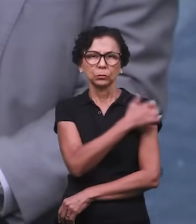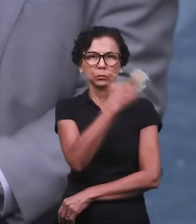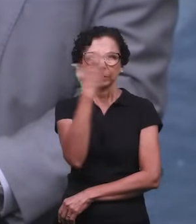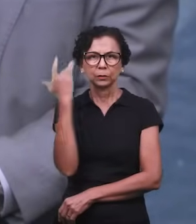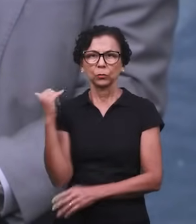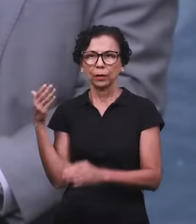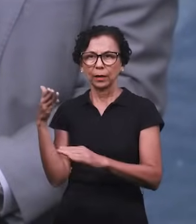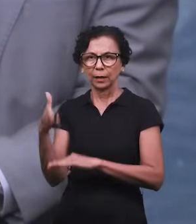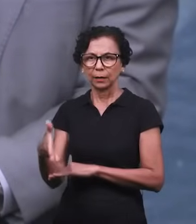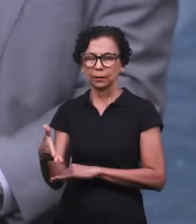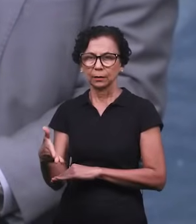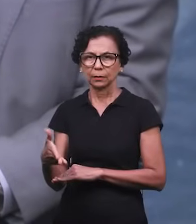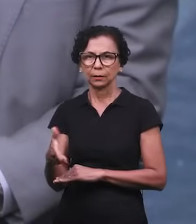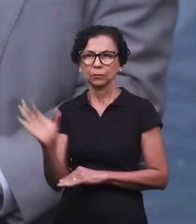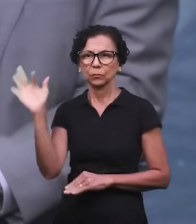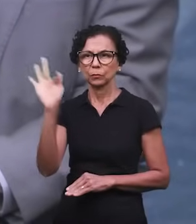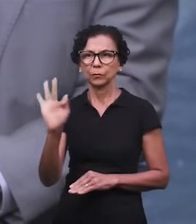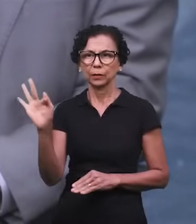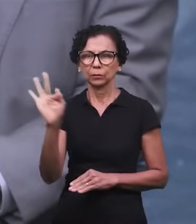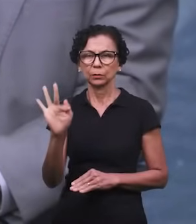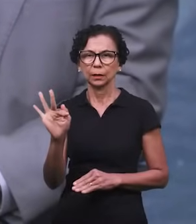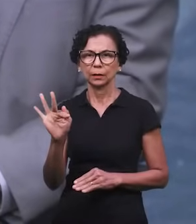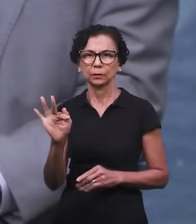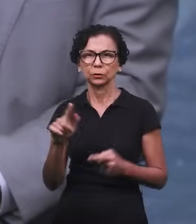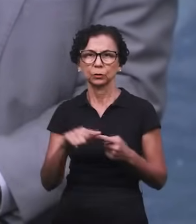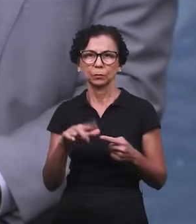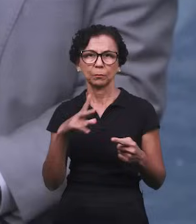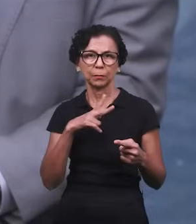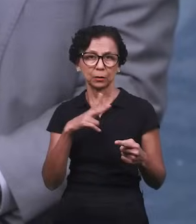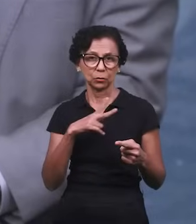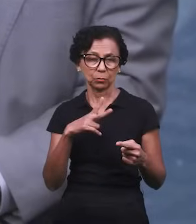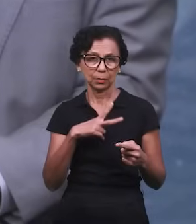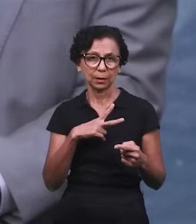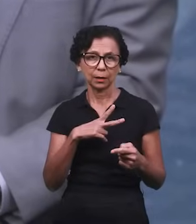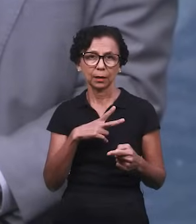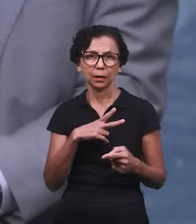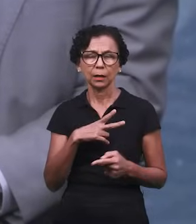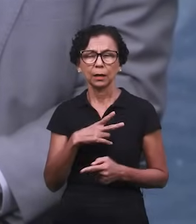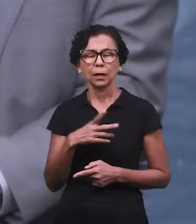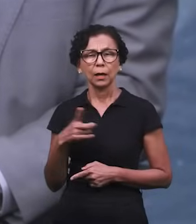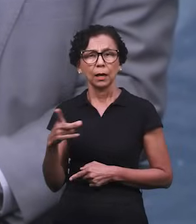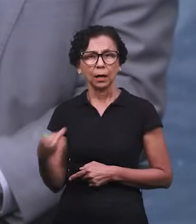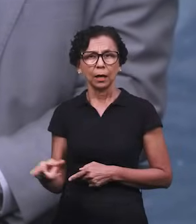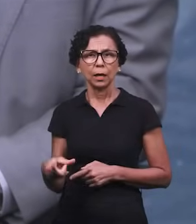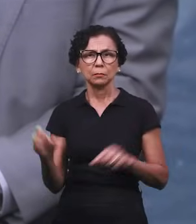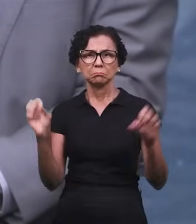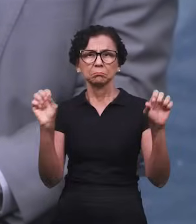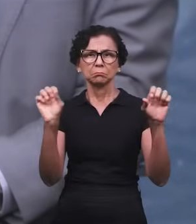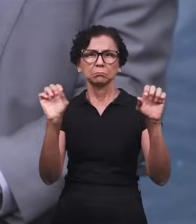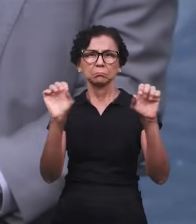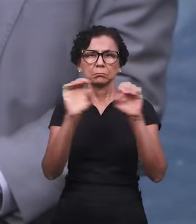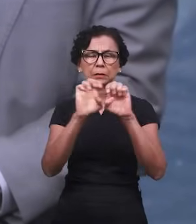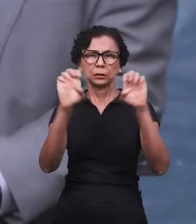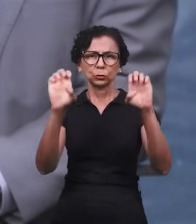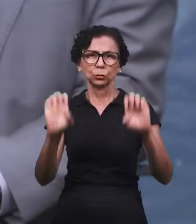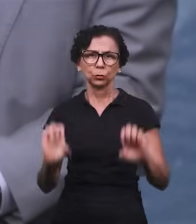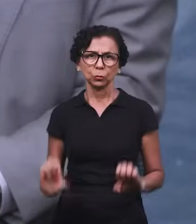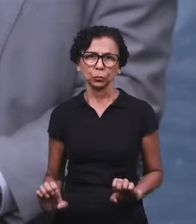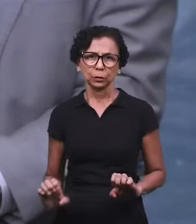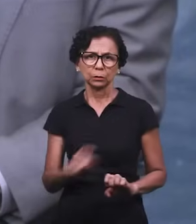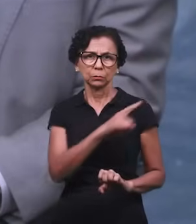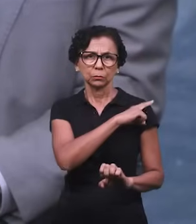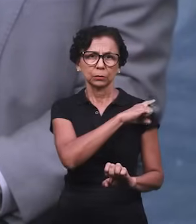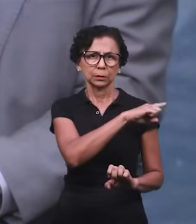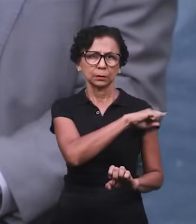a estrutura que acontecia no ensino médio, em alguma maneira, em alguma medida. Mas quando vai para a universidade